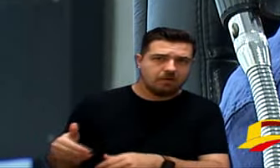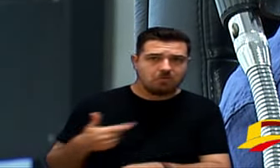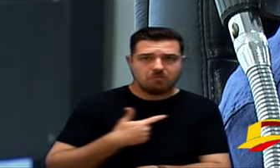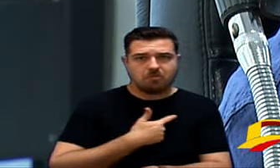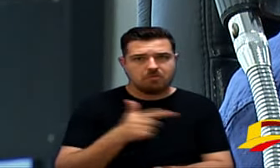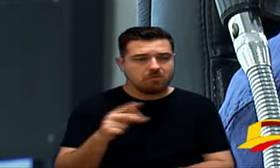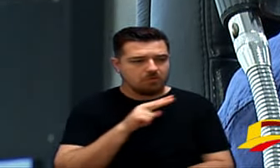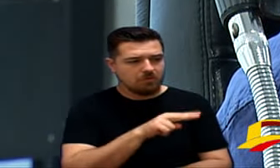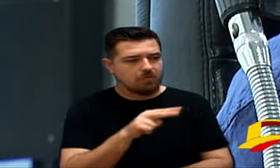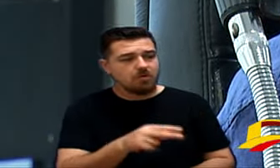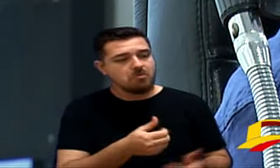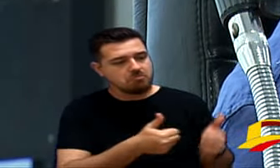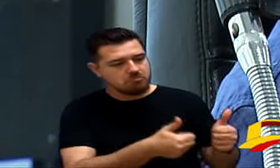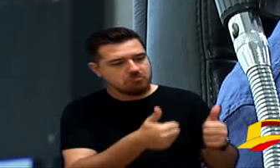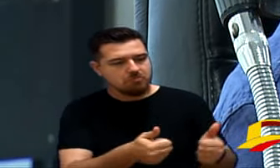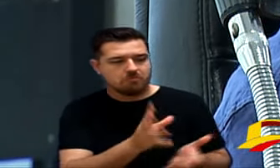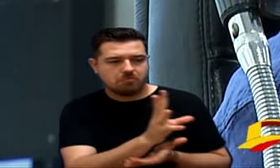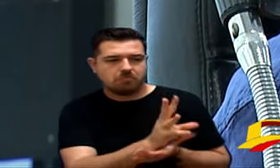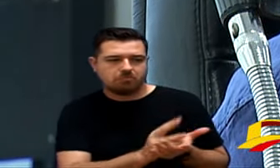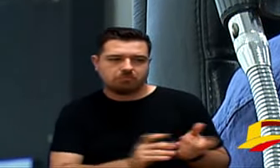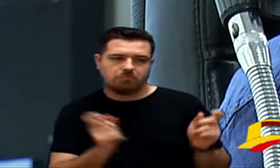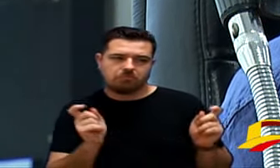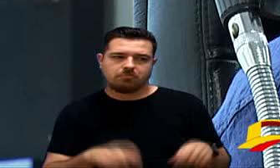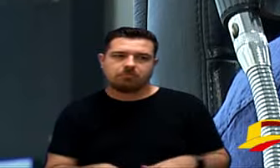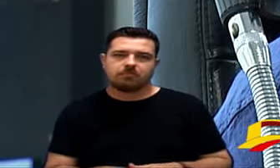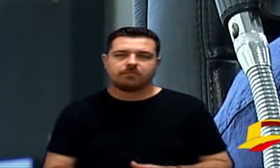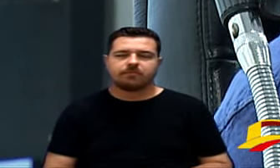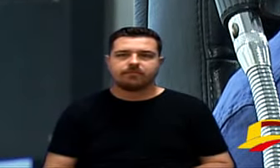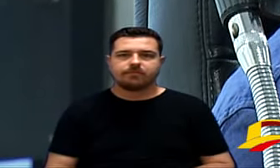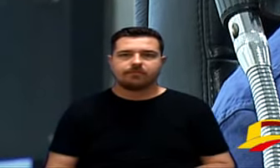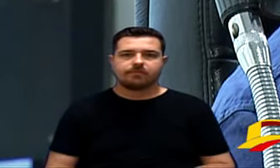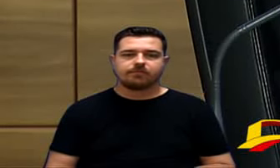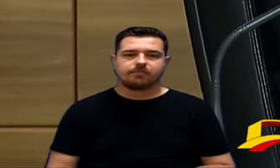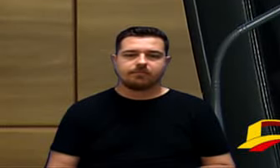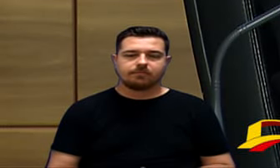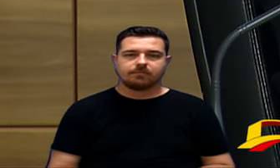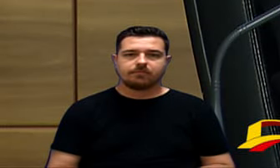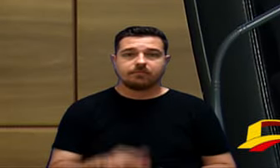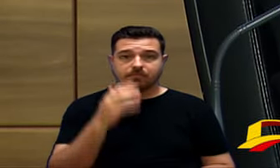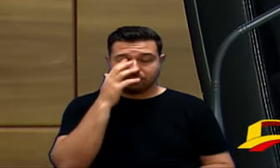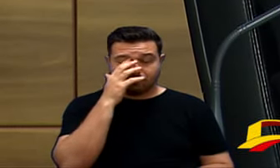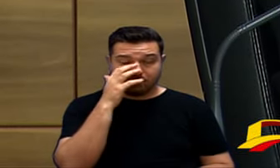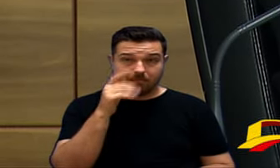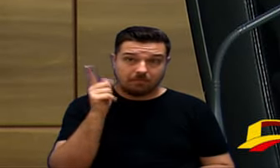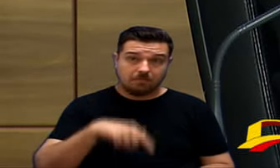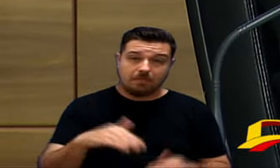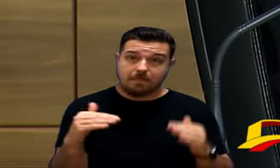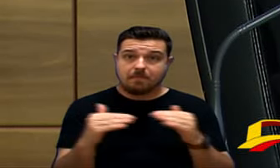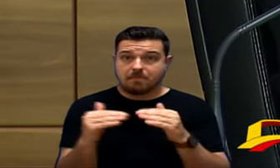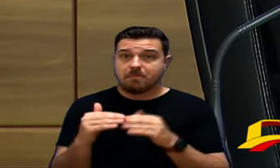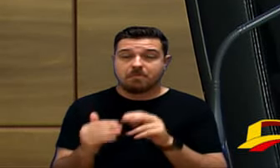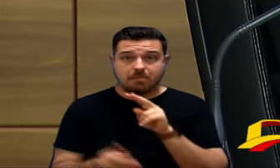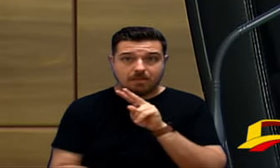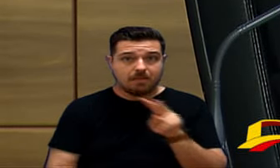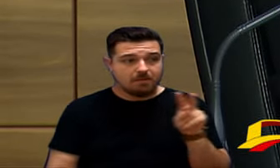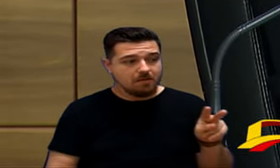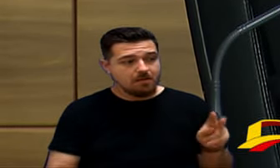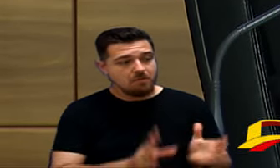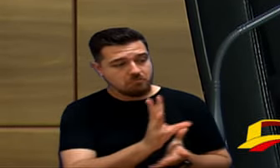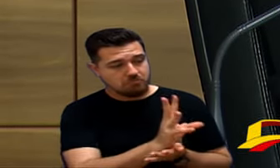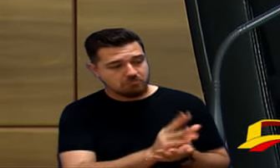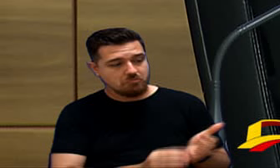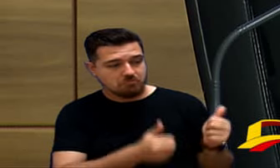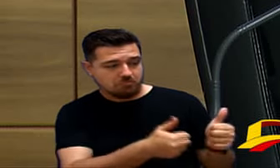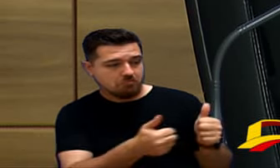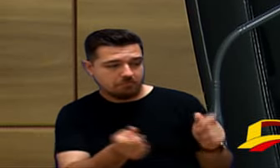torantim secretário nós temos que ser maior do que isso eu concordo com essa essa proposta de a gente olhar também exemplos